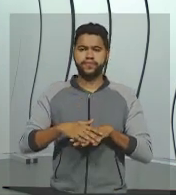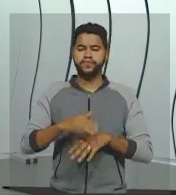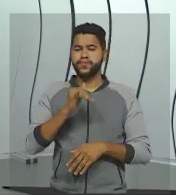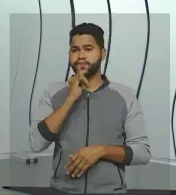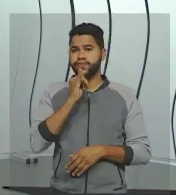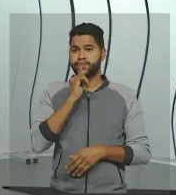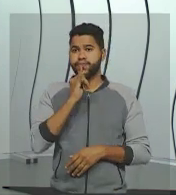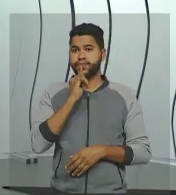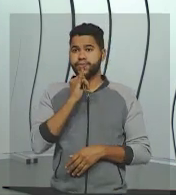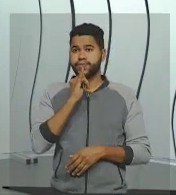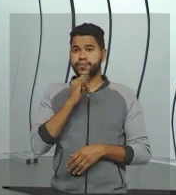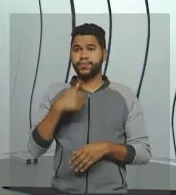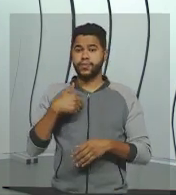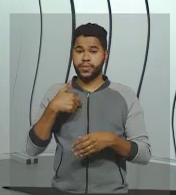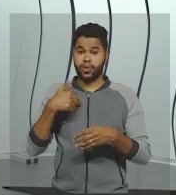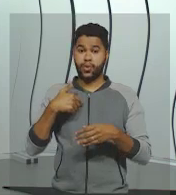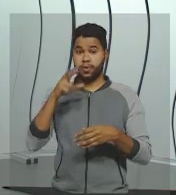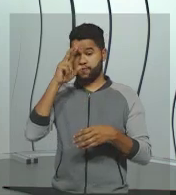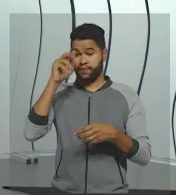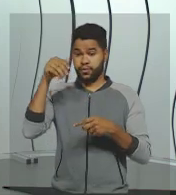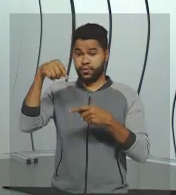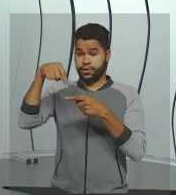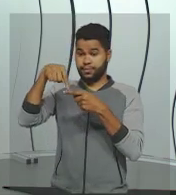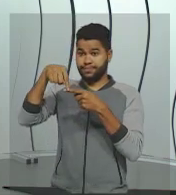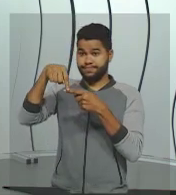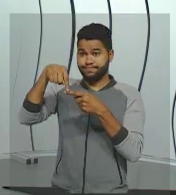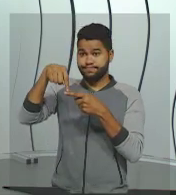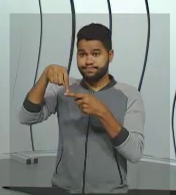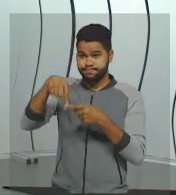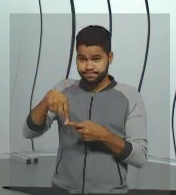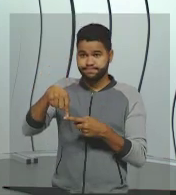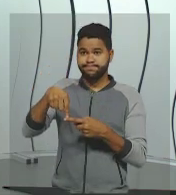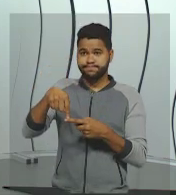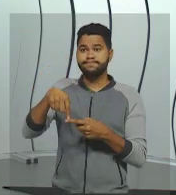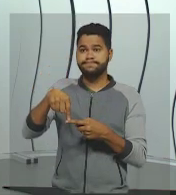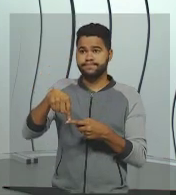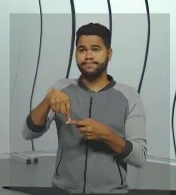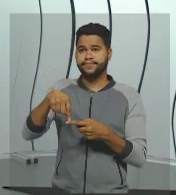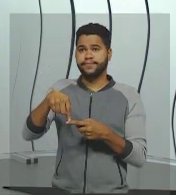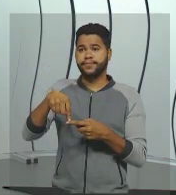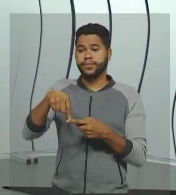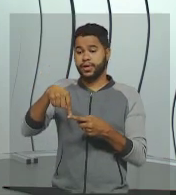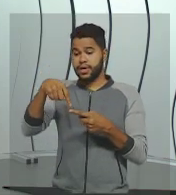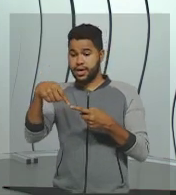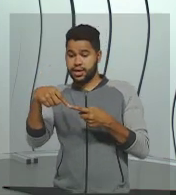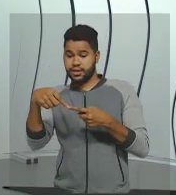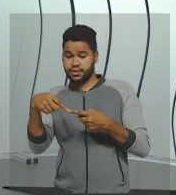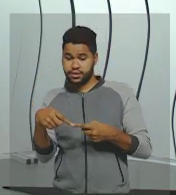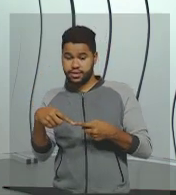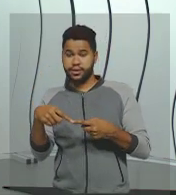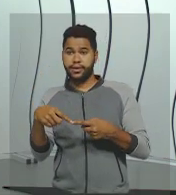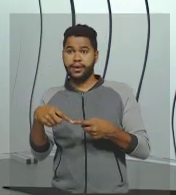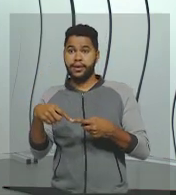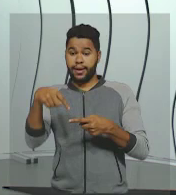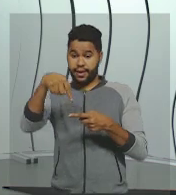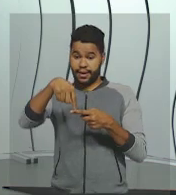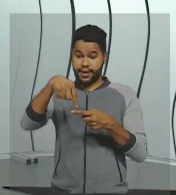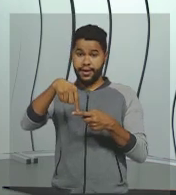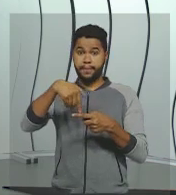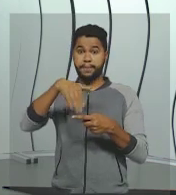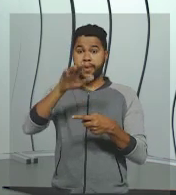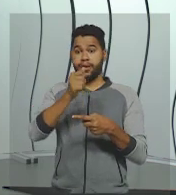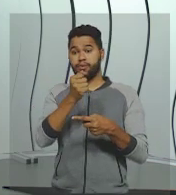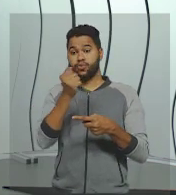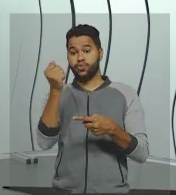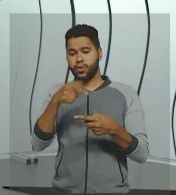força assim e a mesma intensidade de força assim, no primeiro caso eu estou produzindo um torque maior do que no